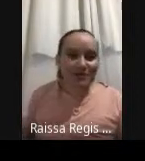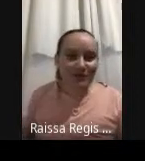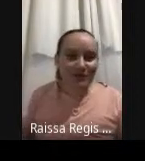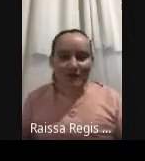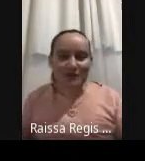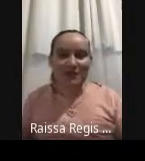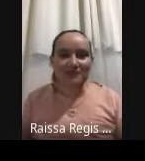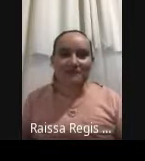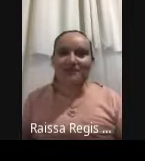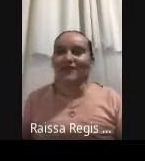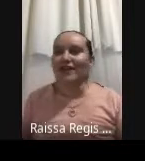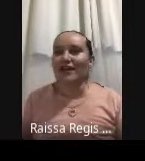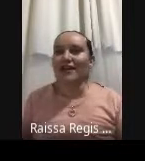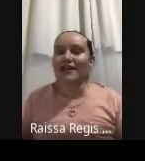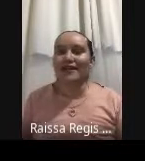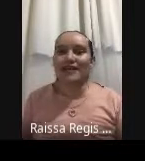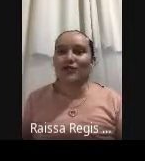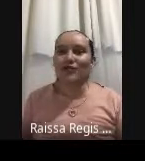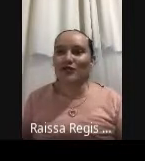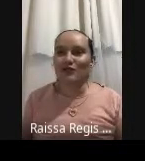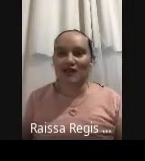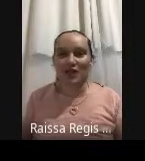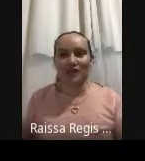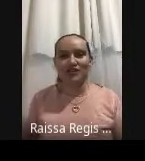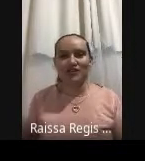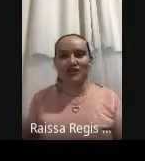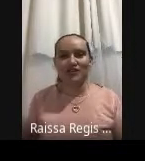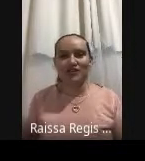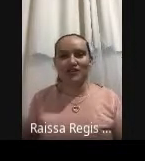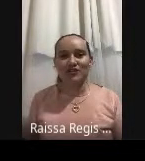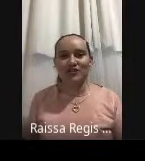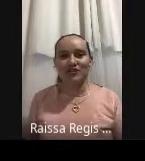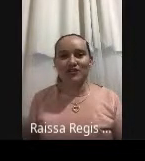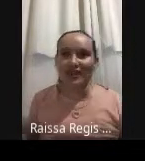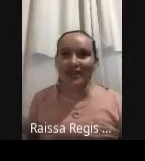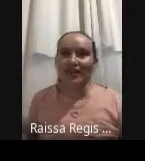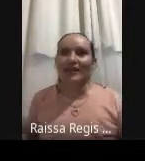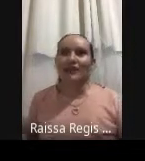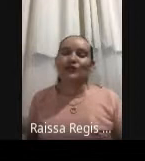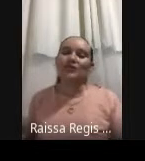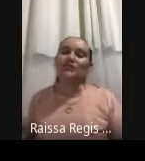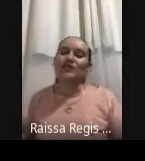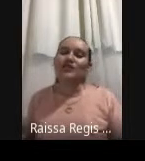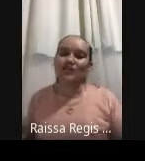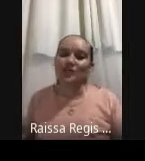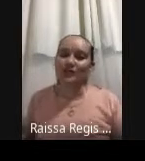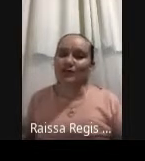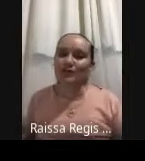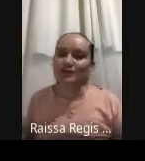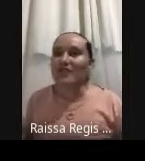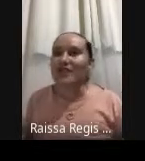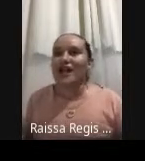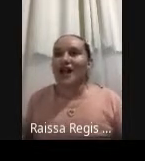Enquanto vocês vão colocando aí, eu e o professor Diego, a gente faz parte do NAPNE, que é o Núcleo de